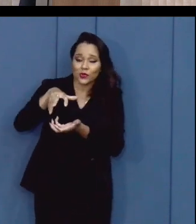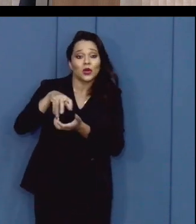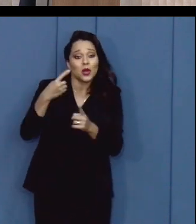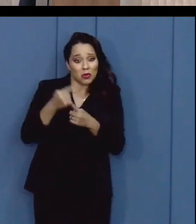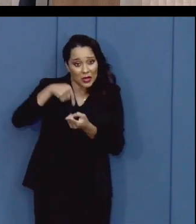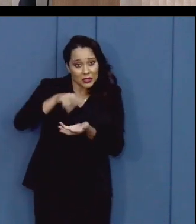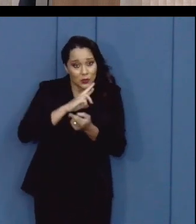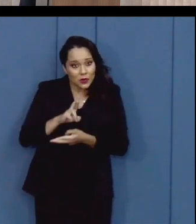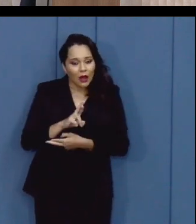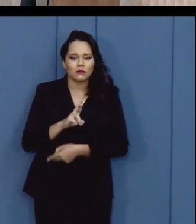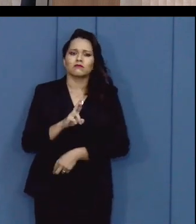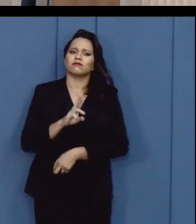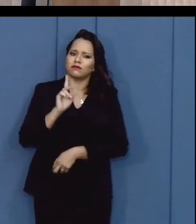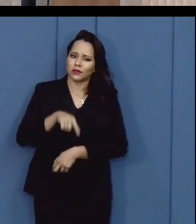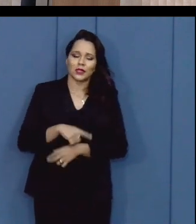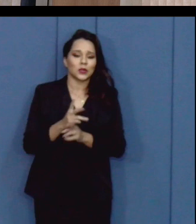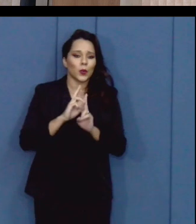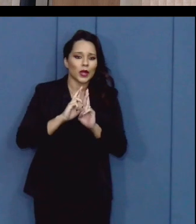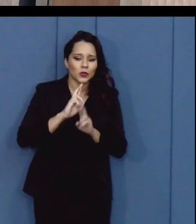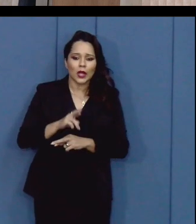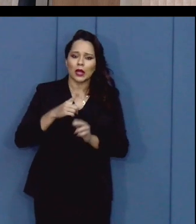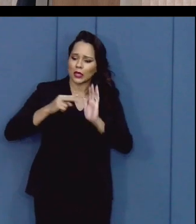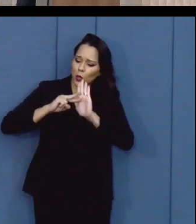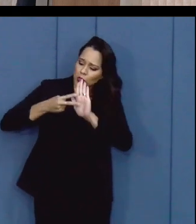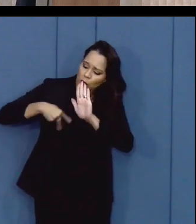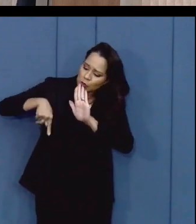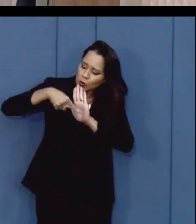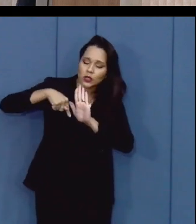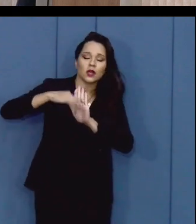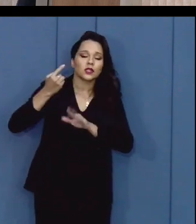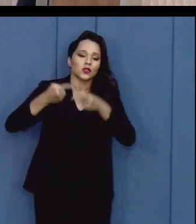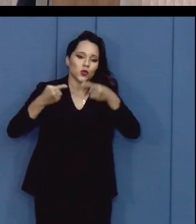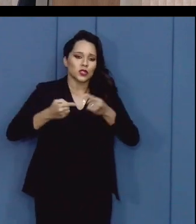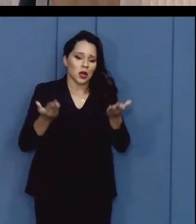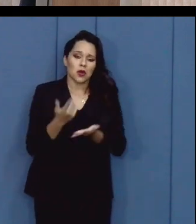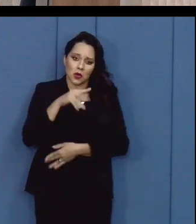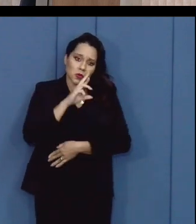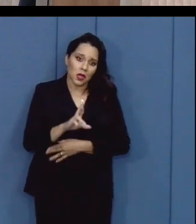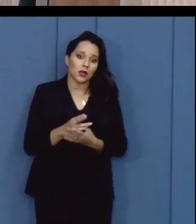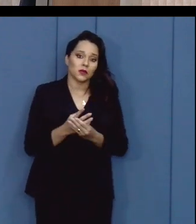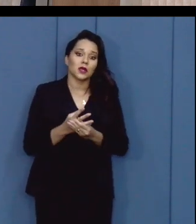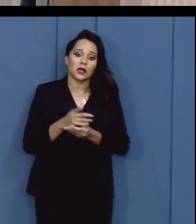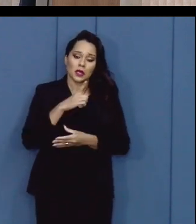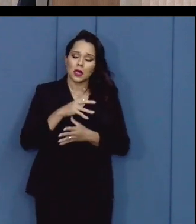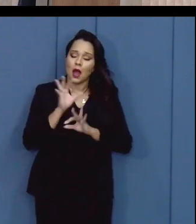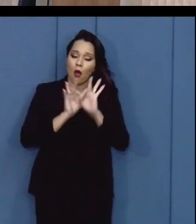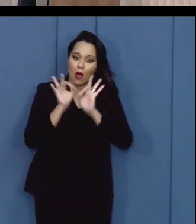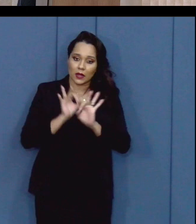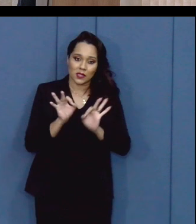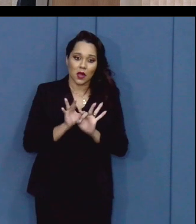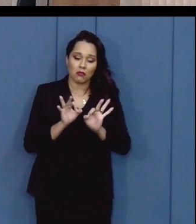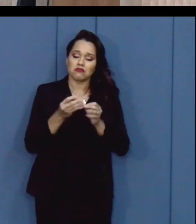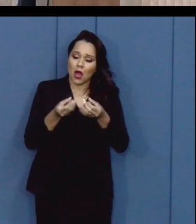na realidade aqueles resultados são absolutamente transversais, vão ser discutidos agora na comissão e são os resultados que dão à